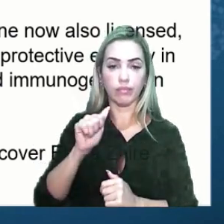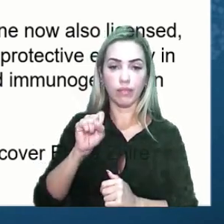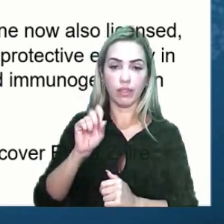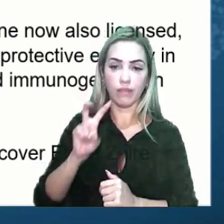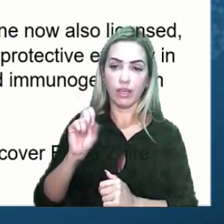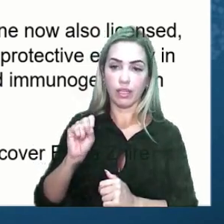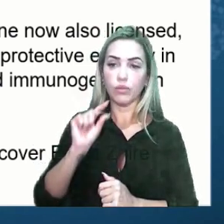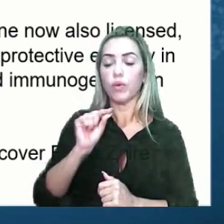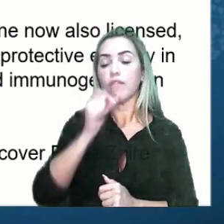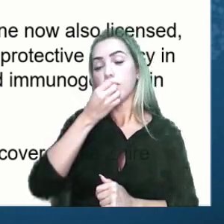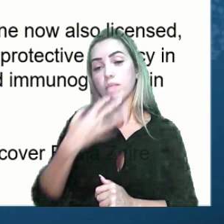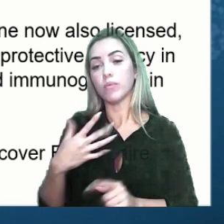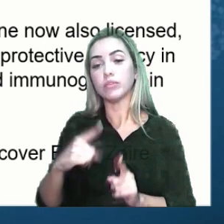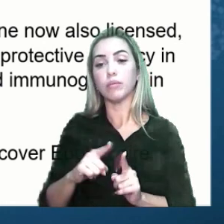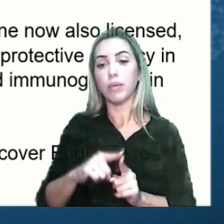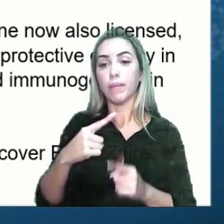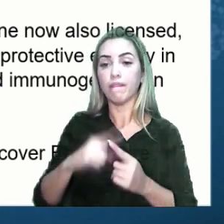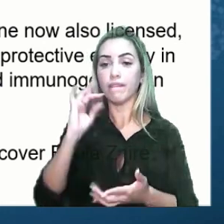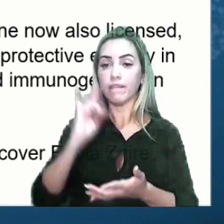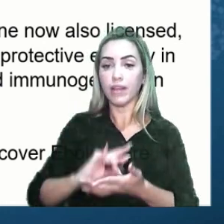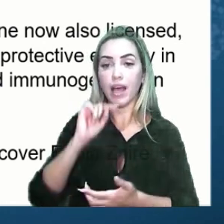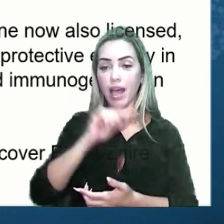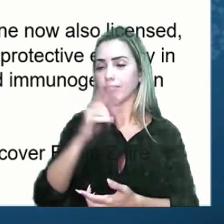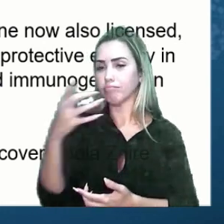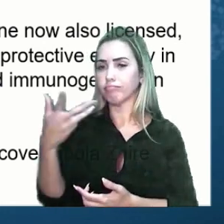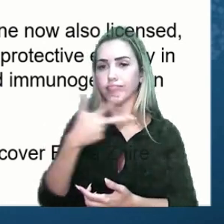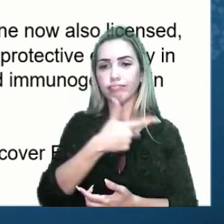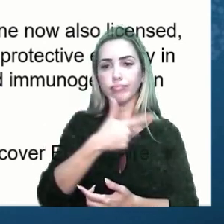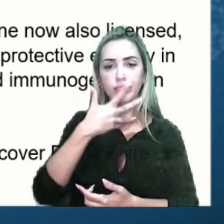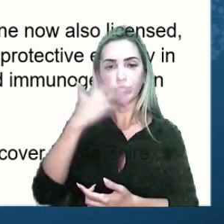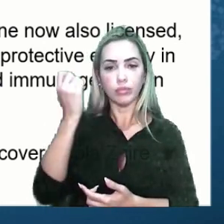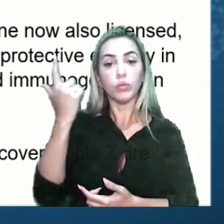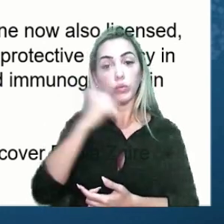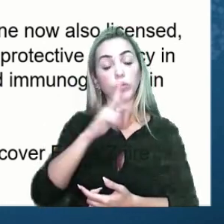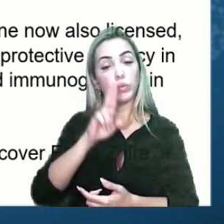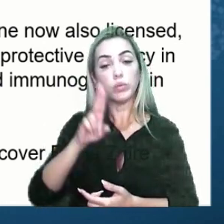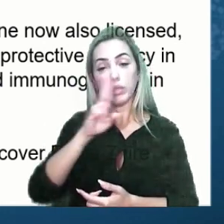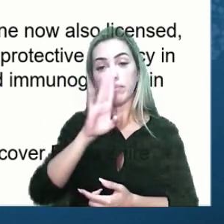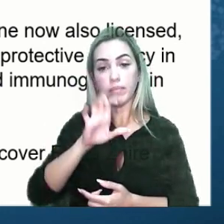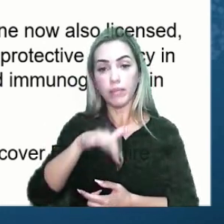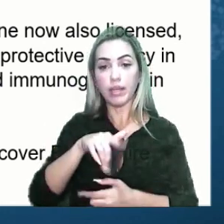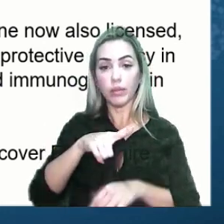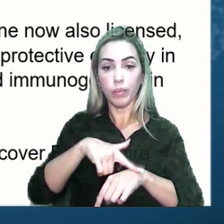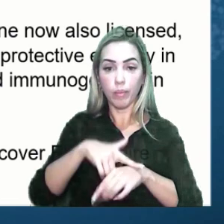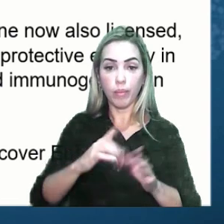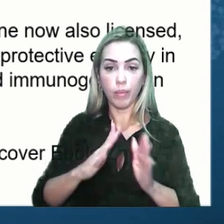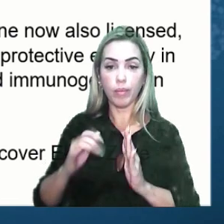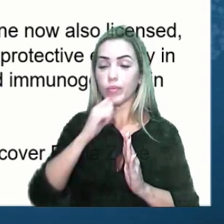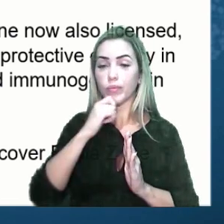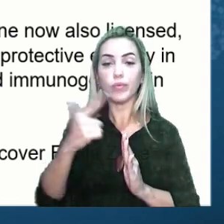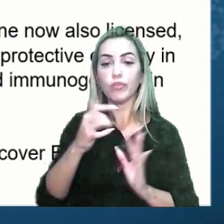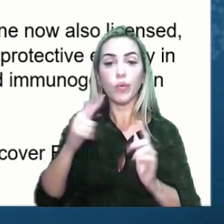E o que foi bom, porque ela realmente era muito eficaz e pode ser usada, e naquele momento não havia